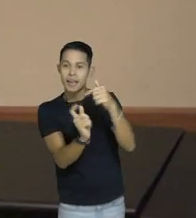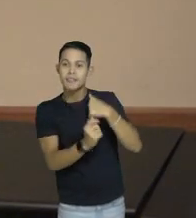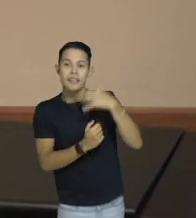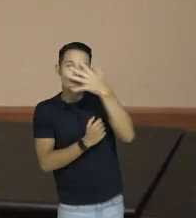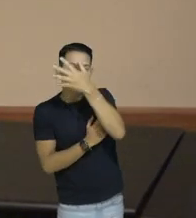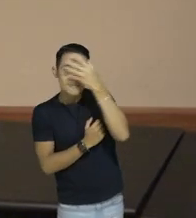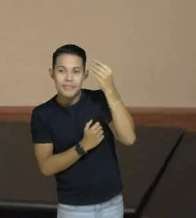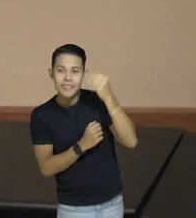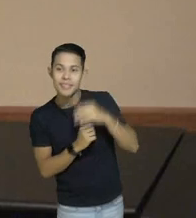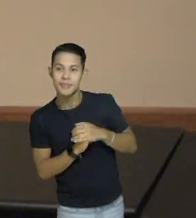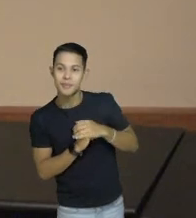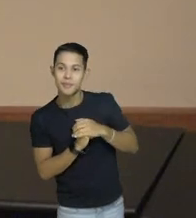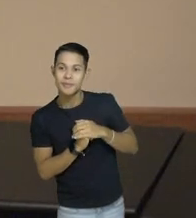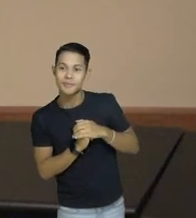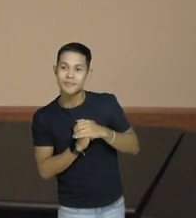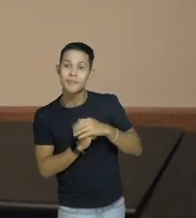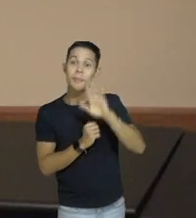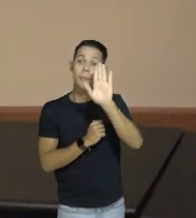B.